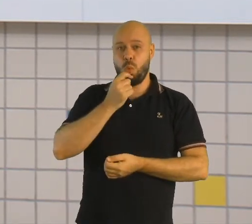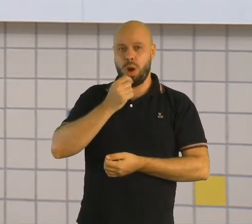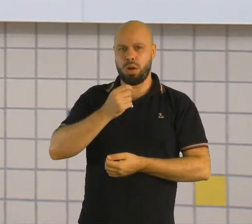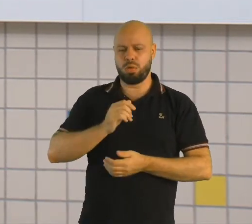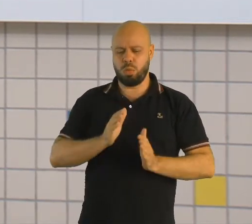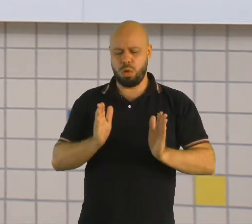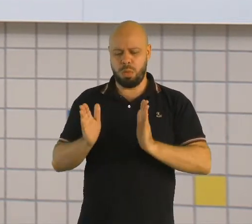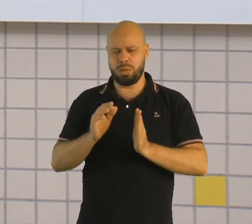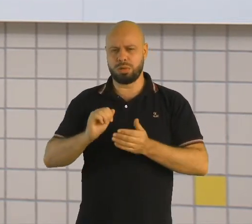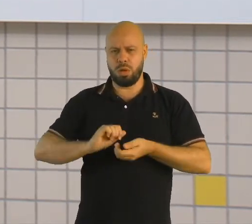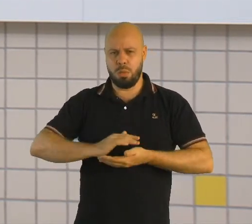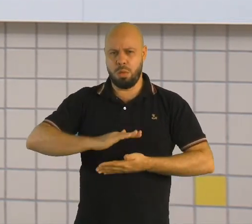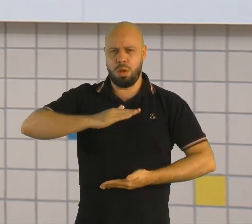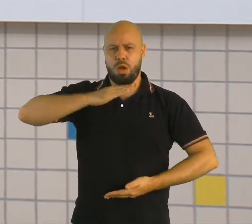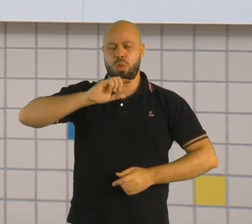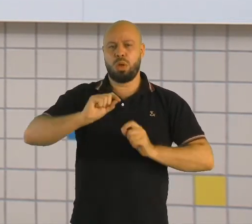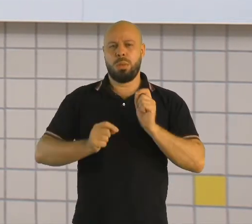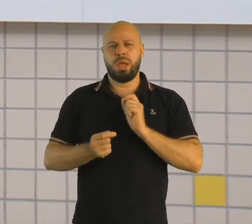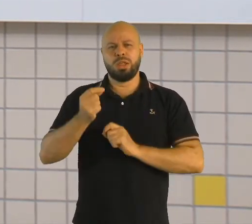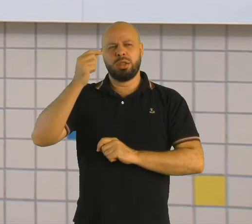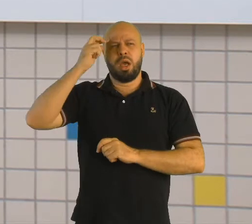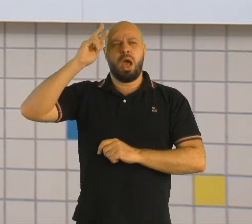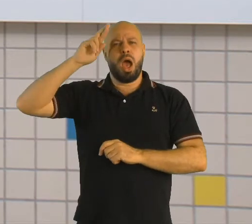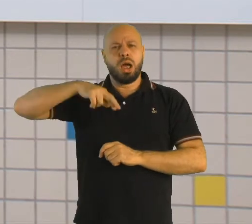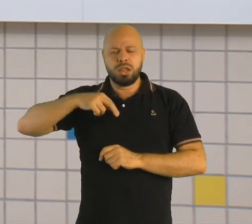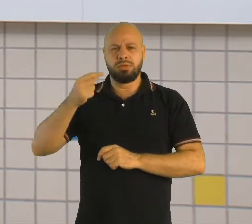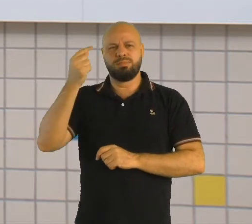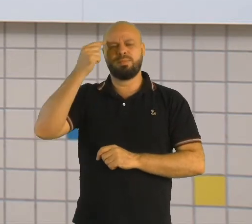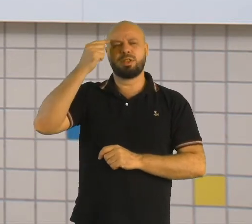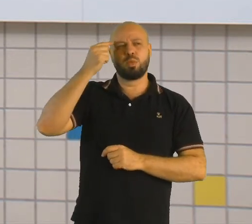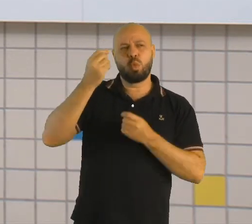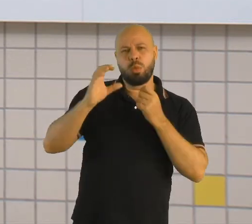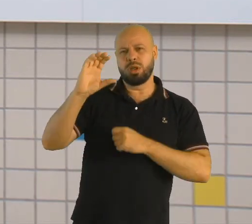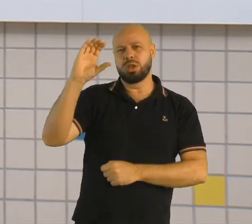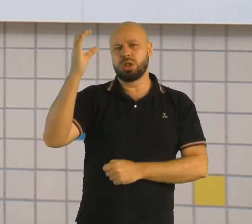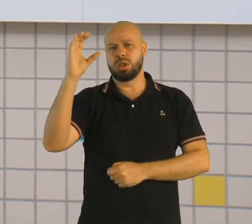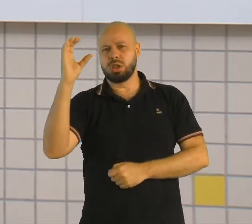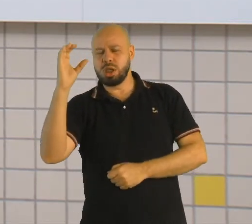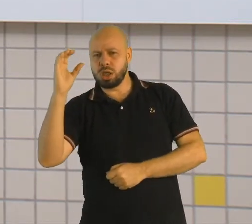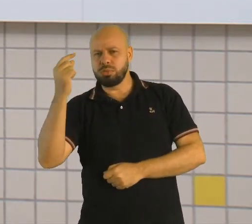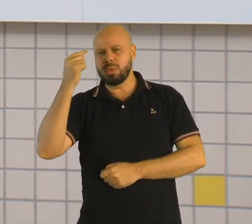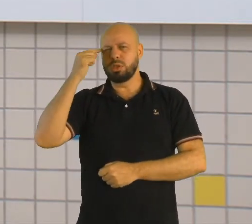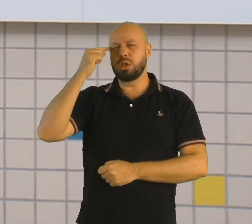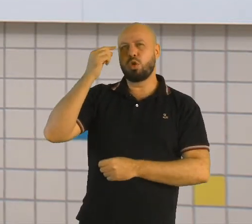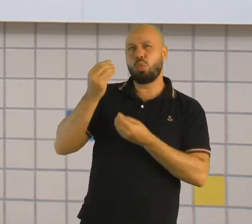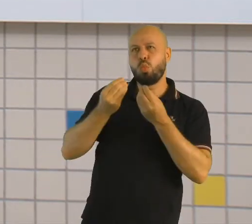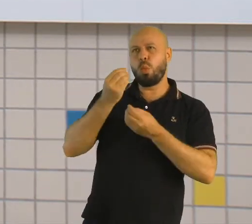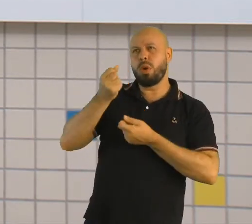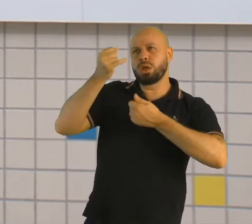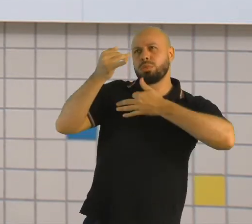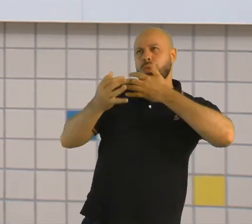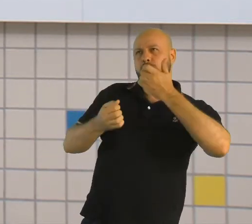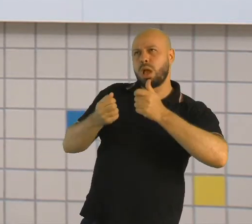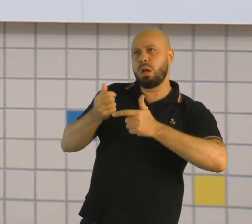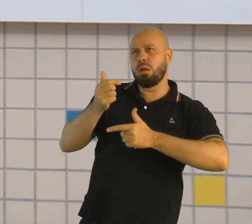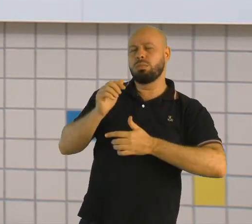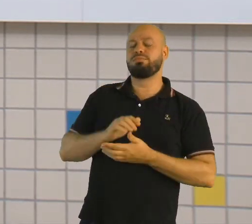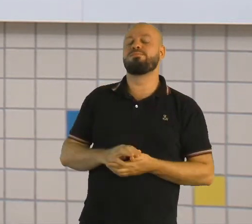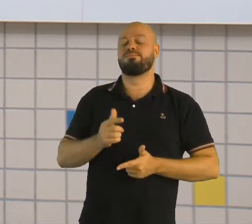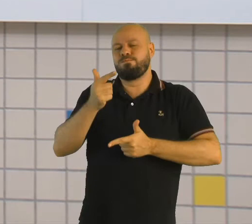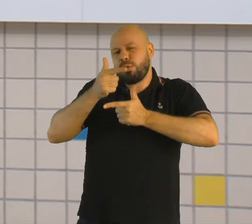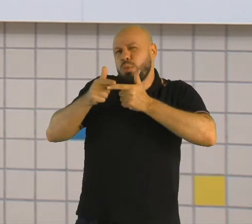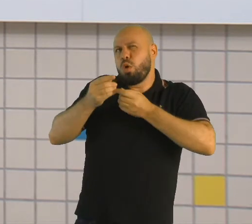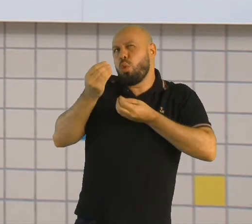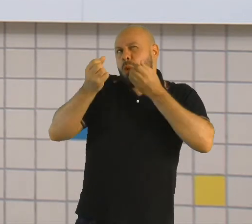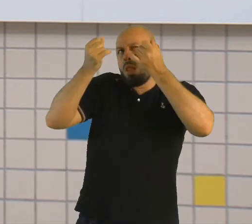ele vai utilizar a razão, o racionalismo, a ciência para resolver os seus problemas. Não vai mais utilizar a fé como